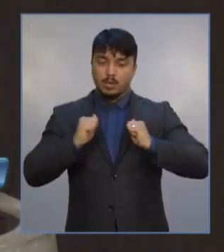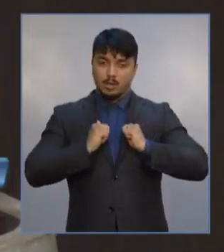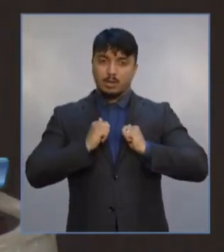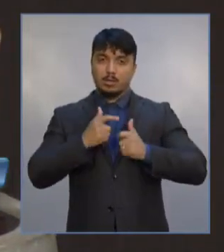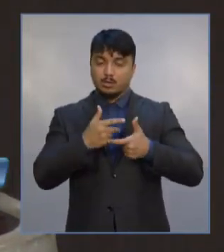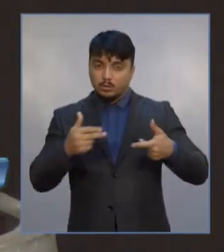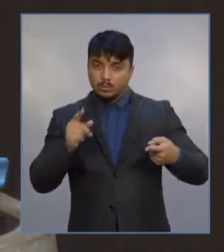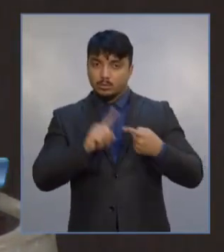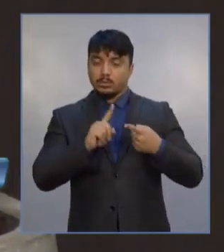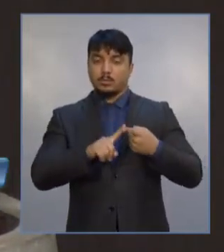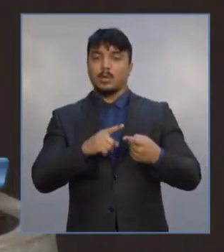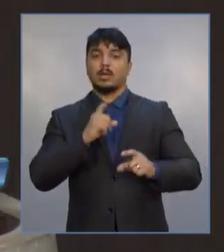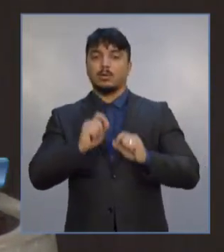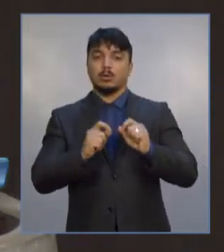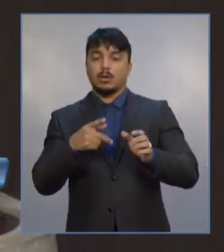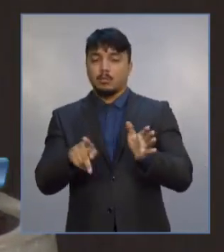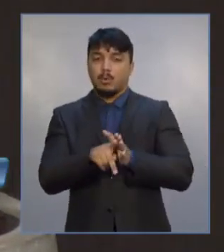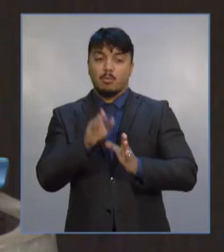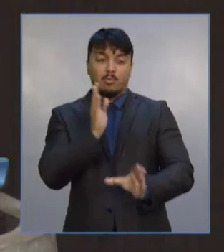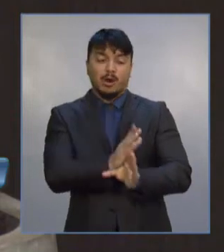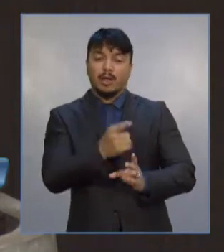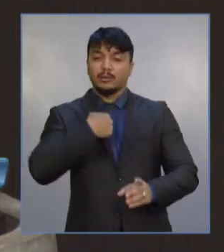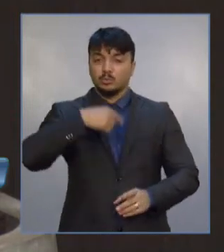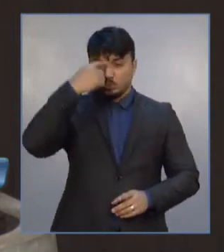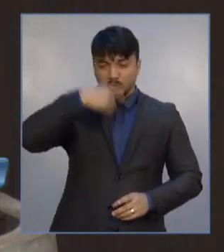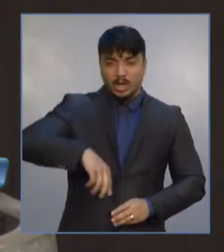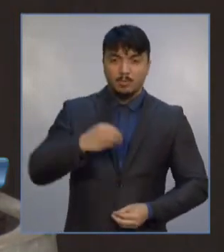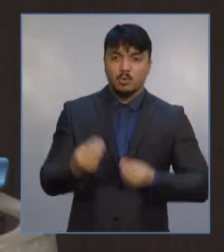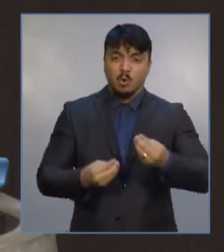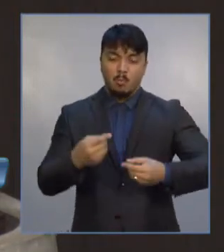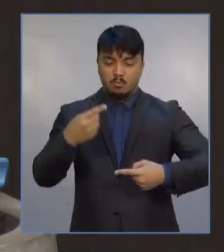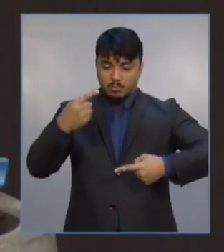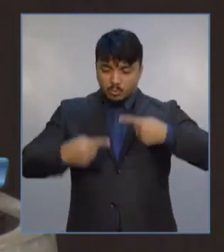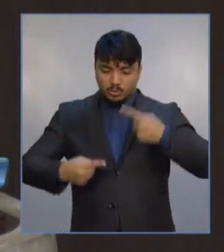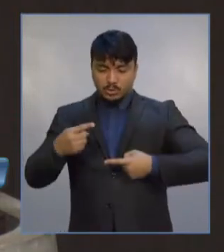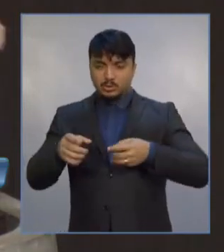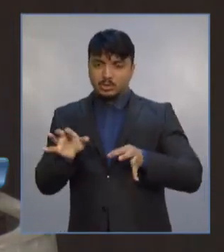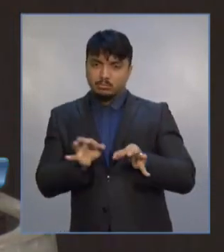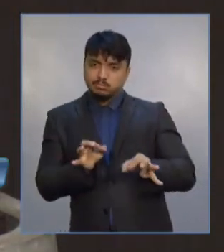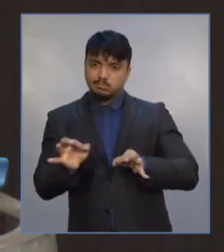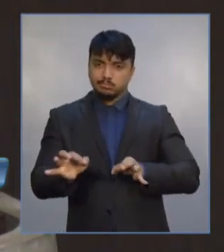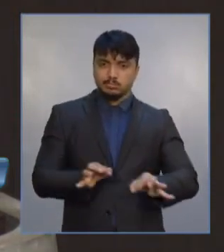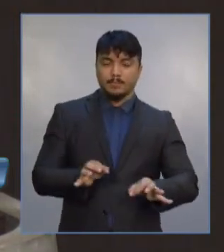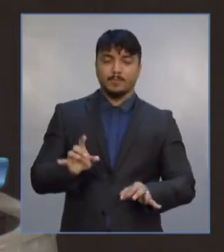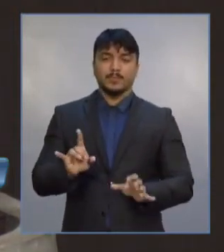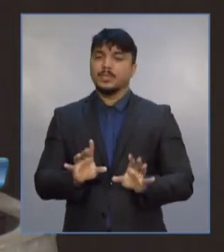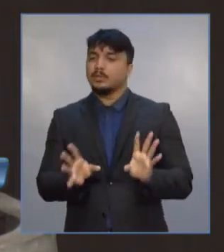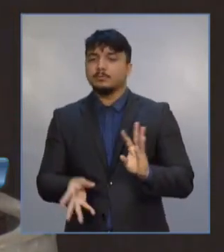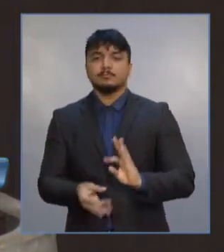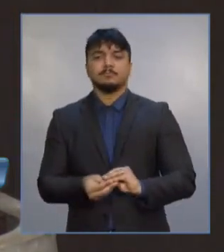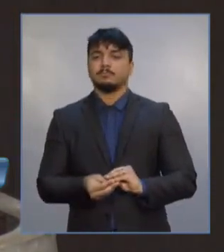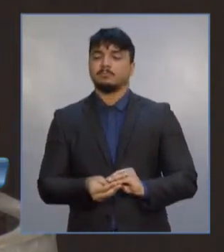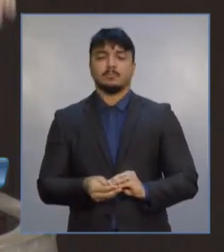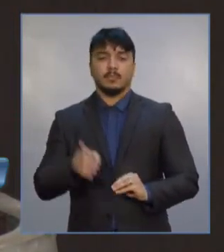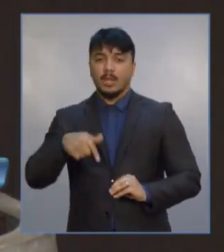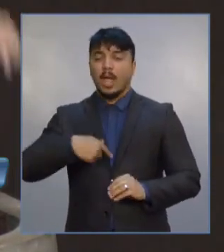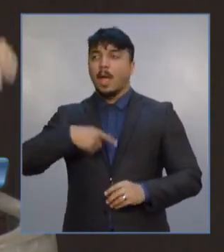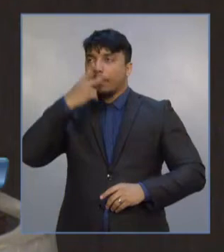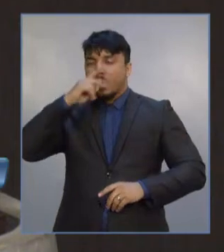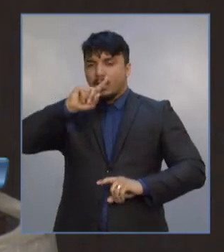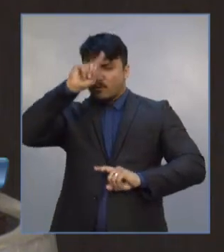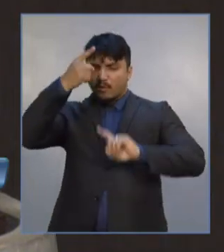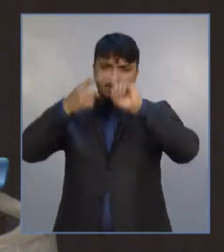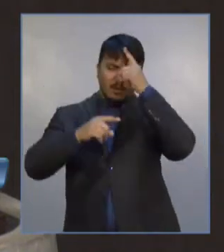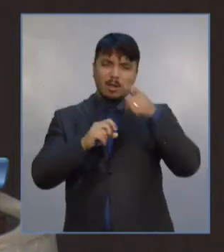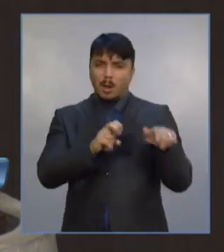ausência da sua própria capacidade de articulação política. É sobretudo isso. Ele inventa polêmica